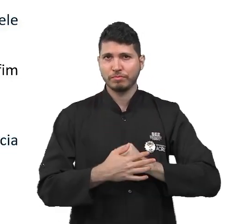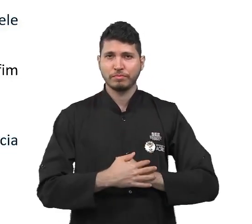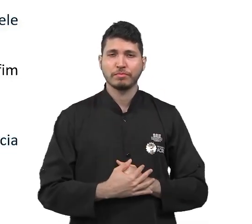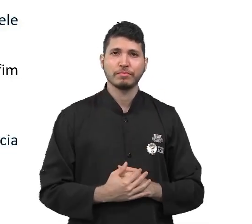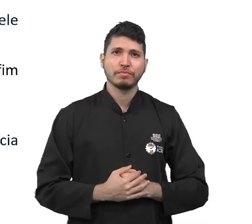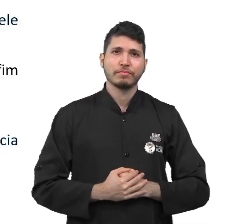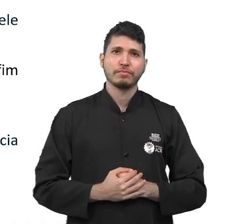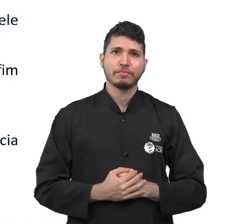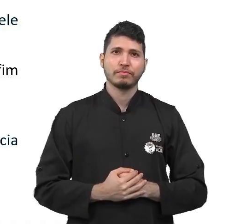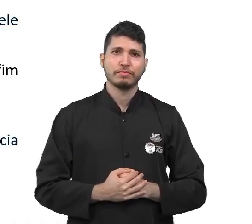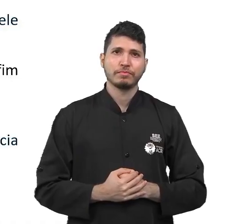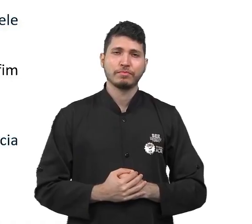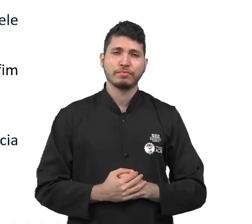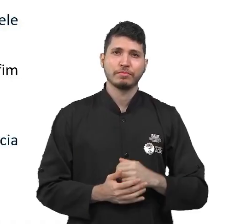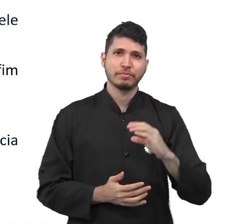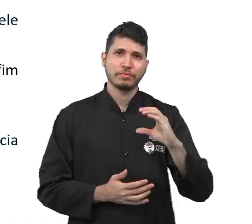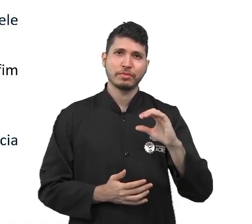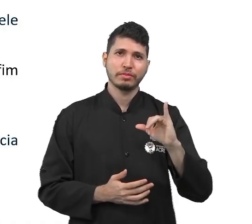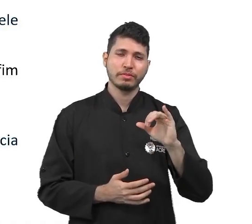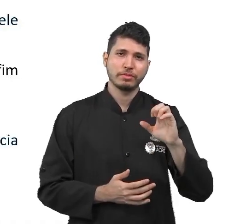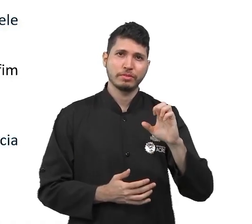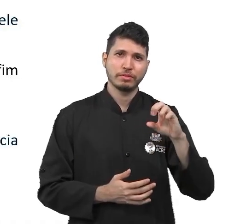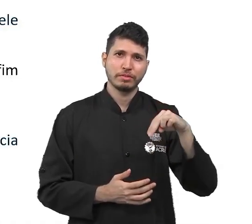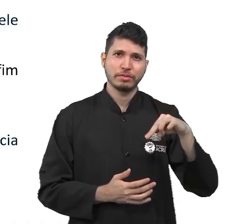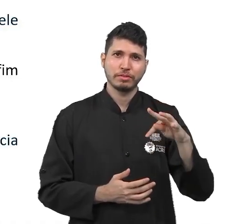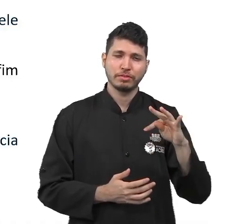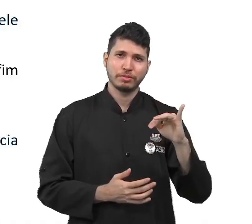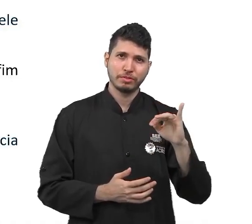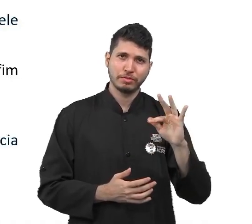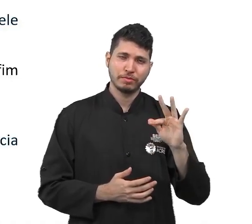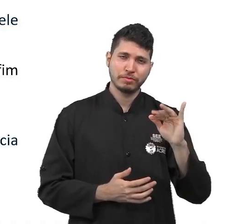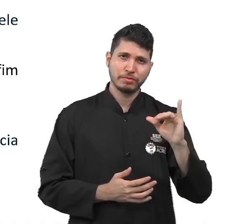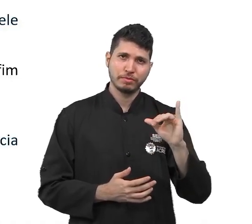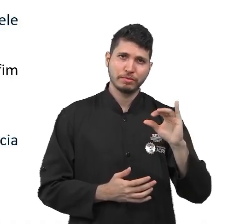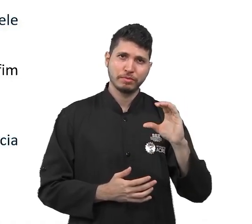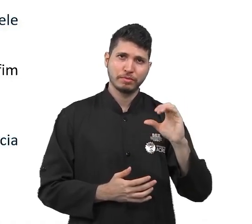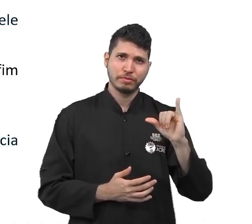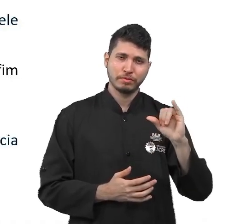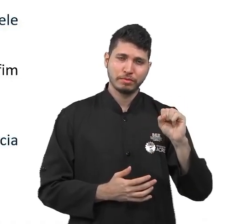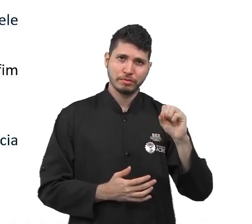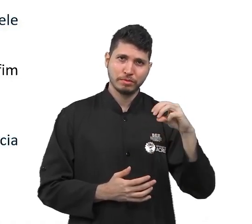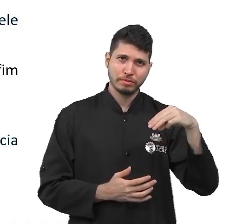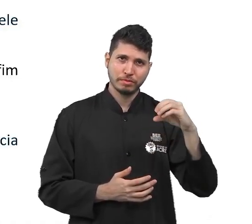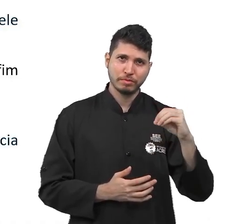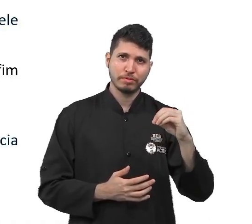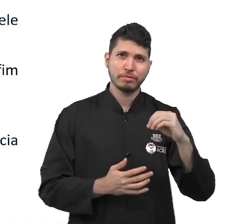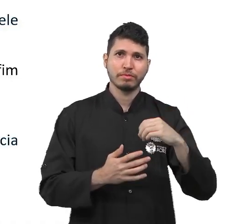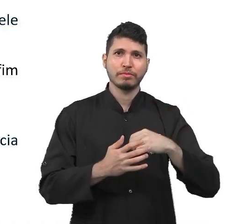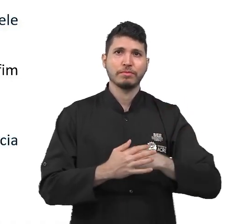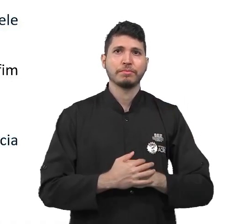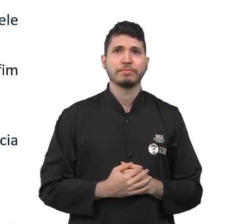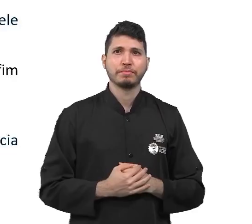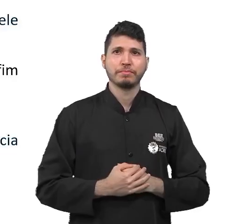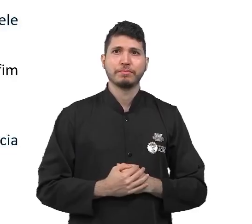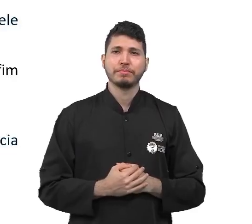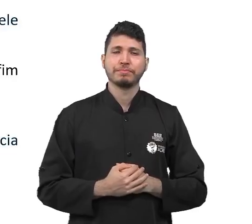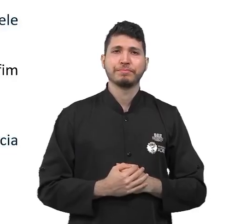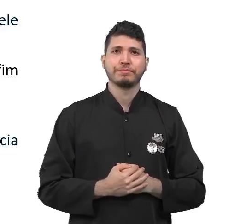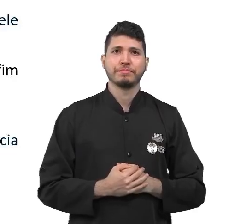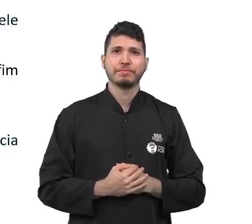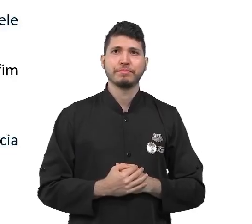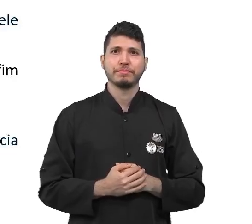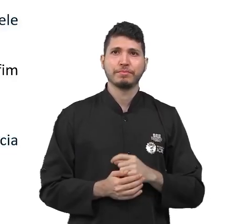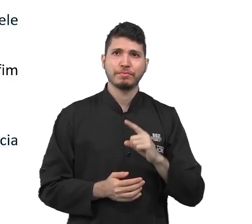O cientificismo é uma concepção filosófica que defende a superioridade da